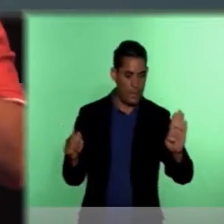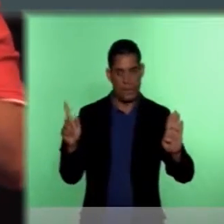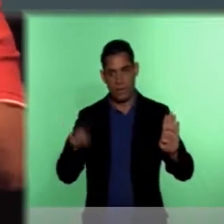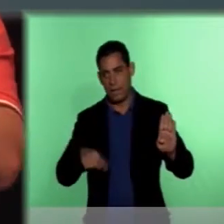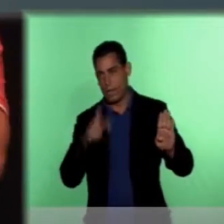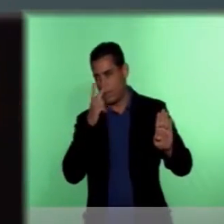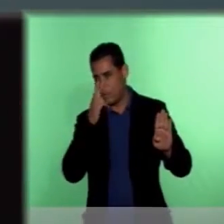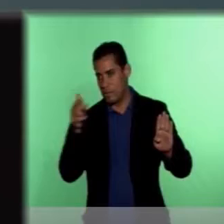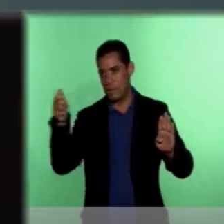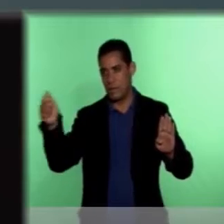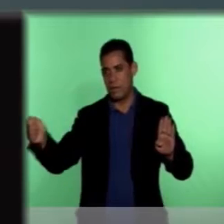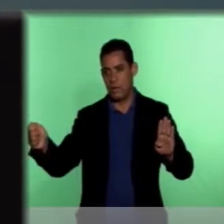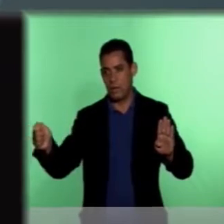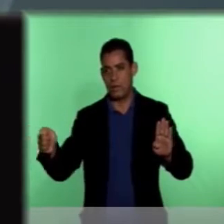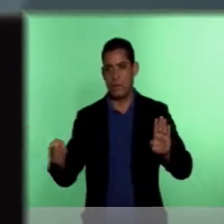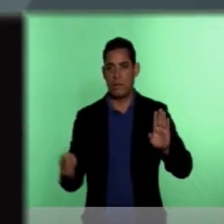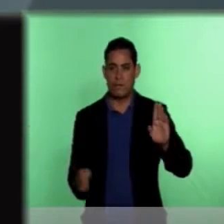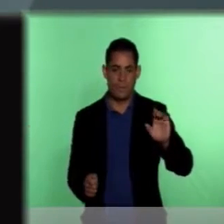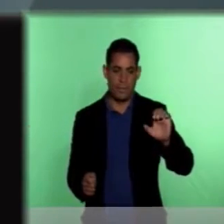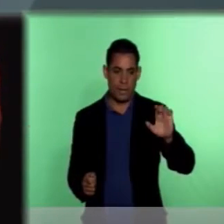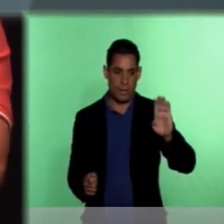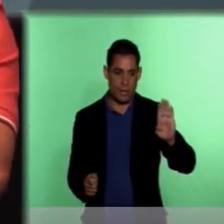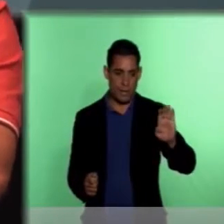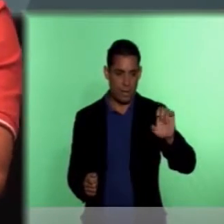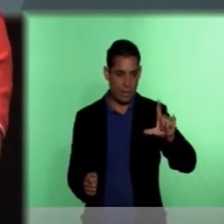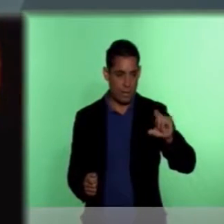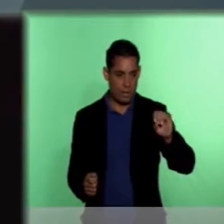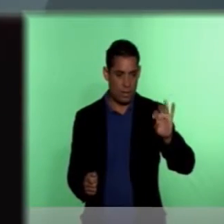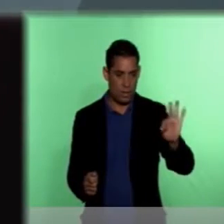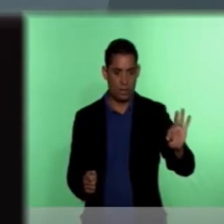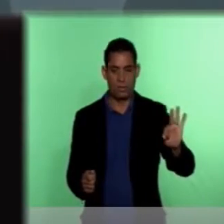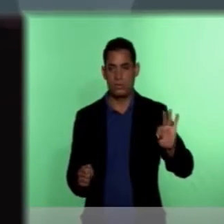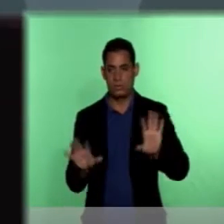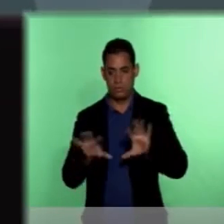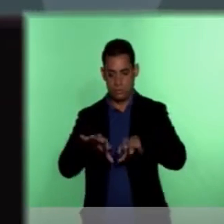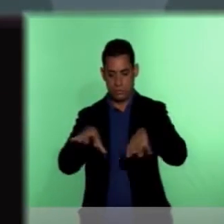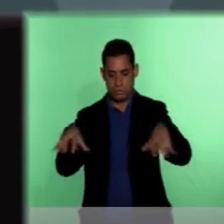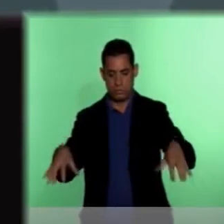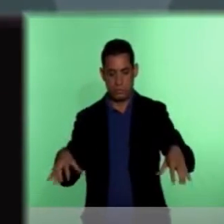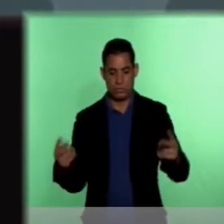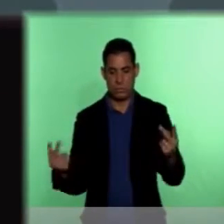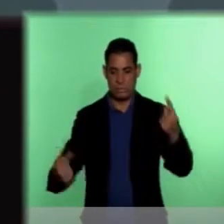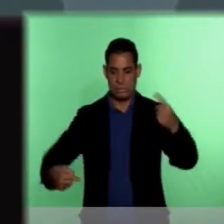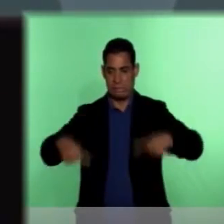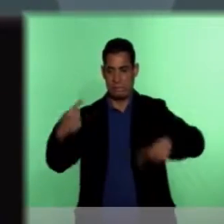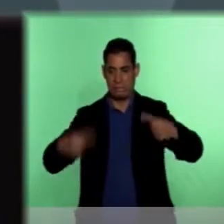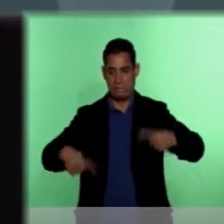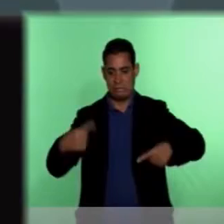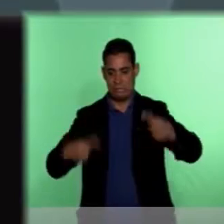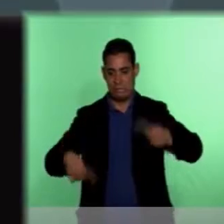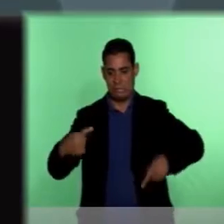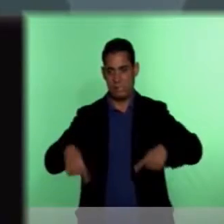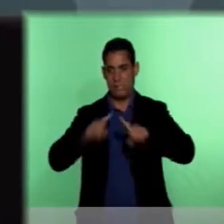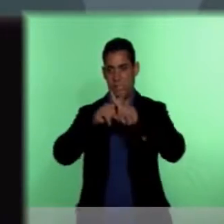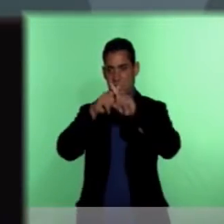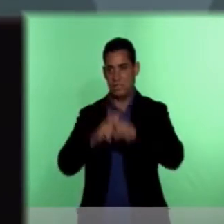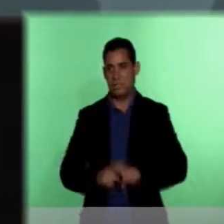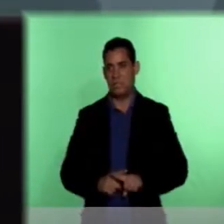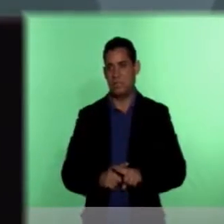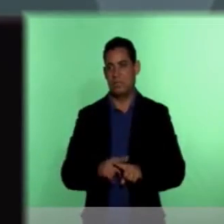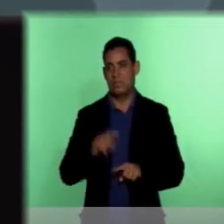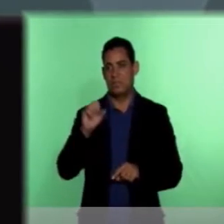A era da Samsung e o time B era da Lotte, que é uma empresa de mercado lá, né? Mercado varejista. E as pessoas torcem para a